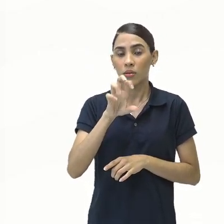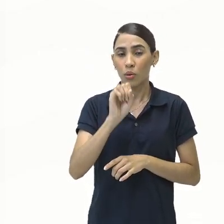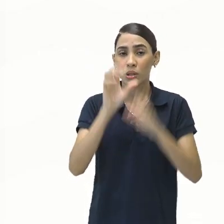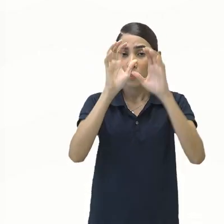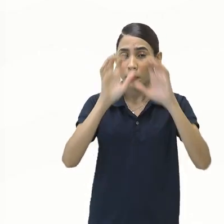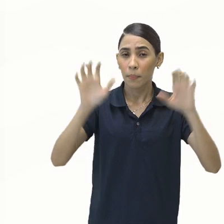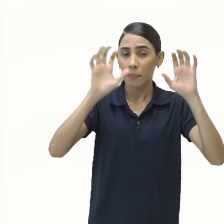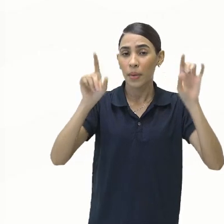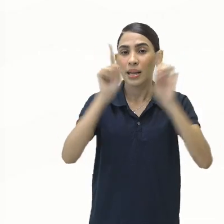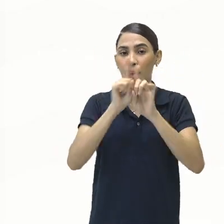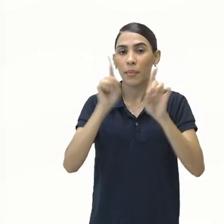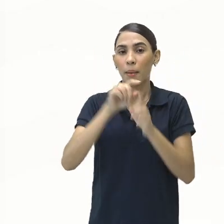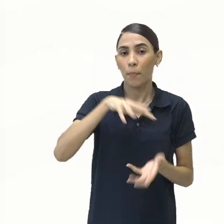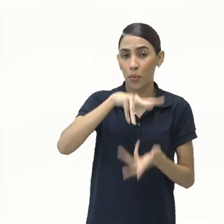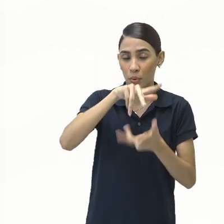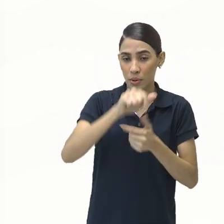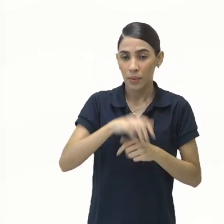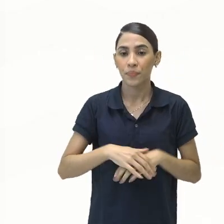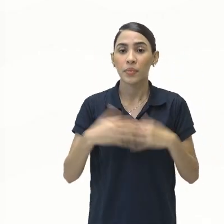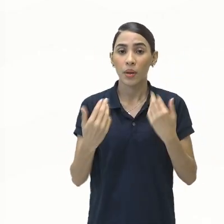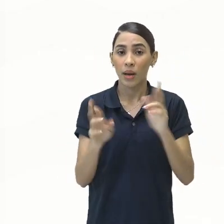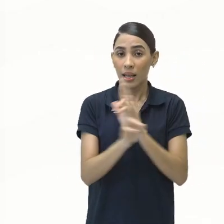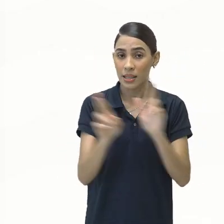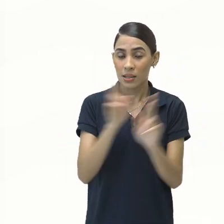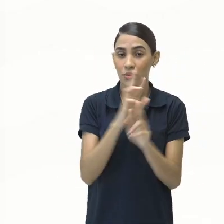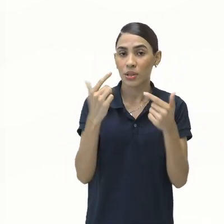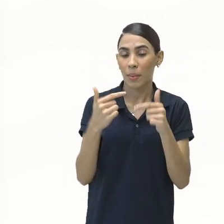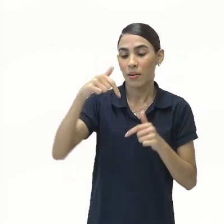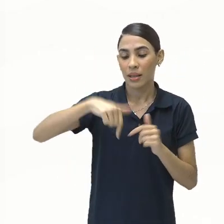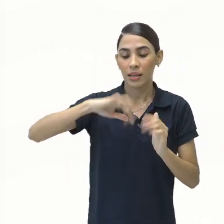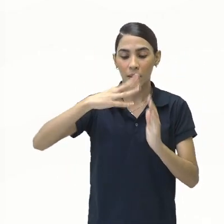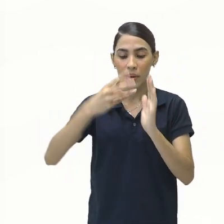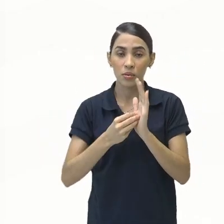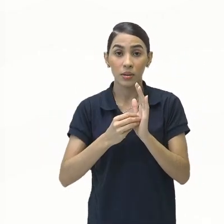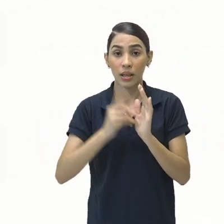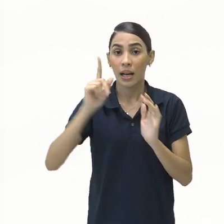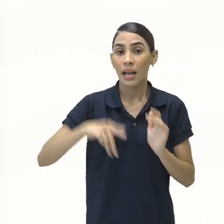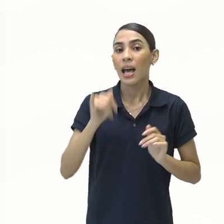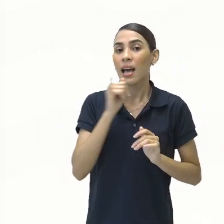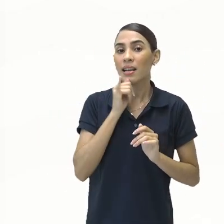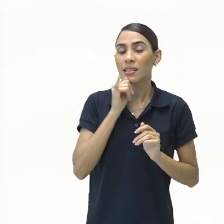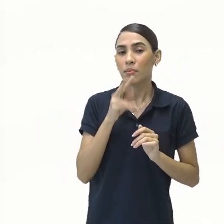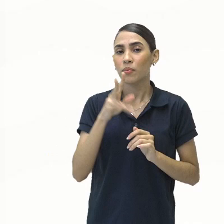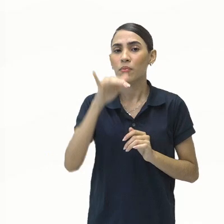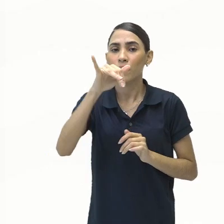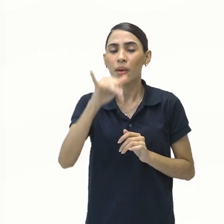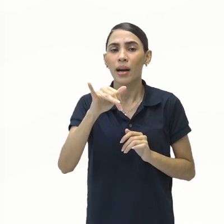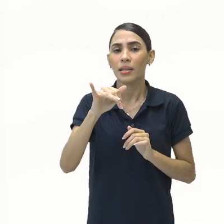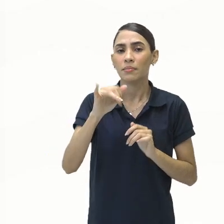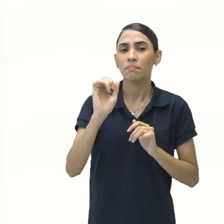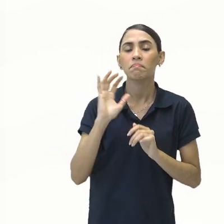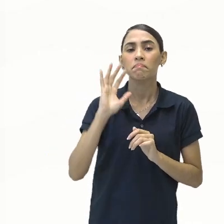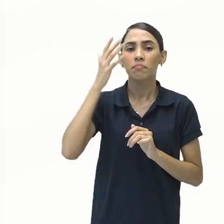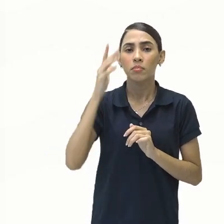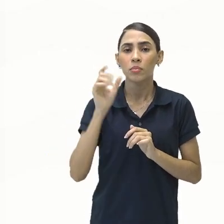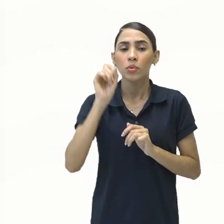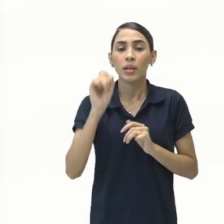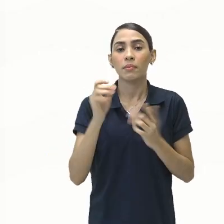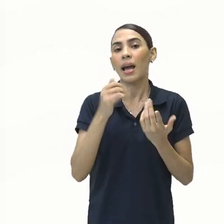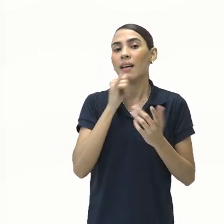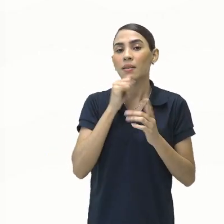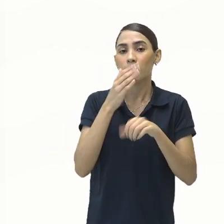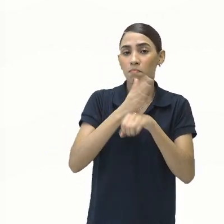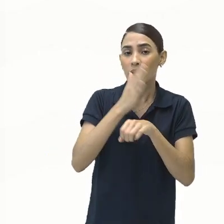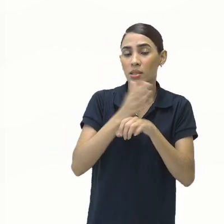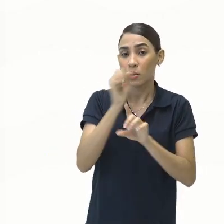certo? Papel das relações de trabalho aqui na Amazônia. São elas ali que vão determinar a dinâmica social